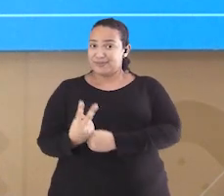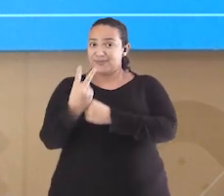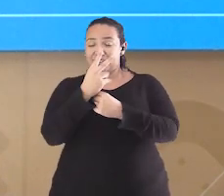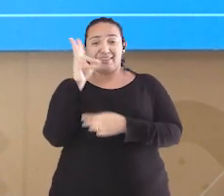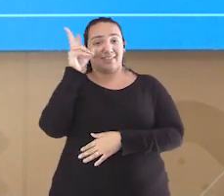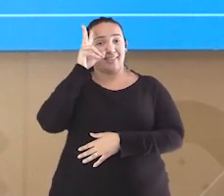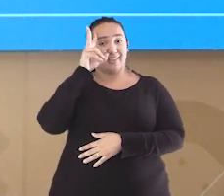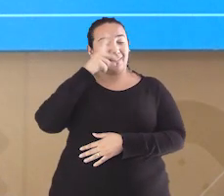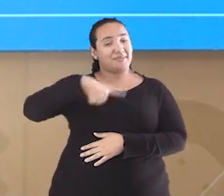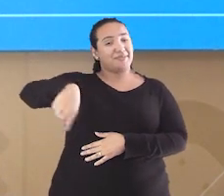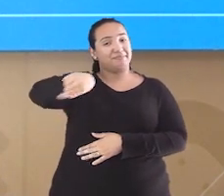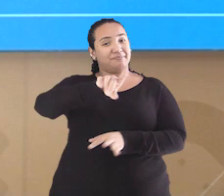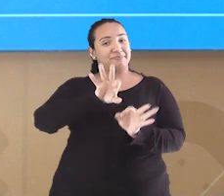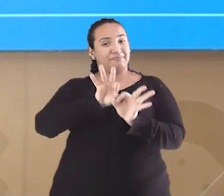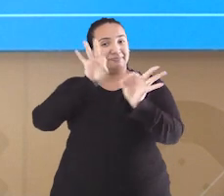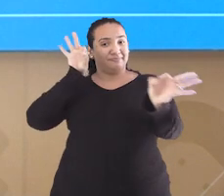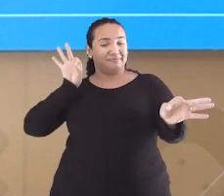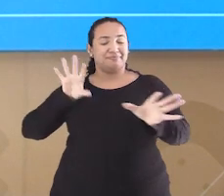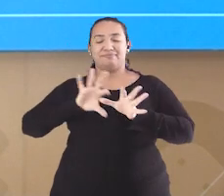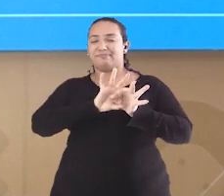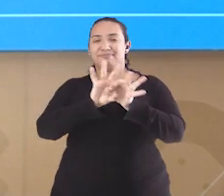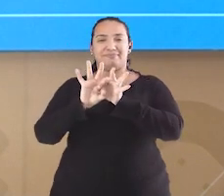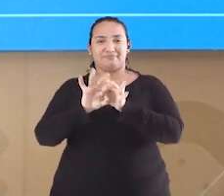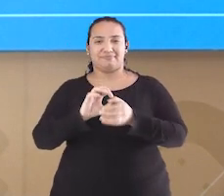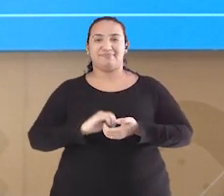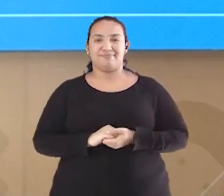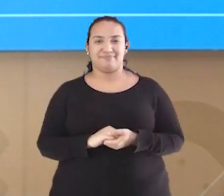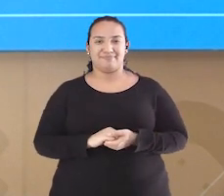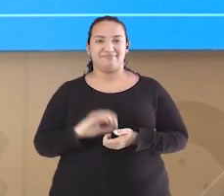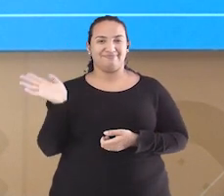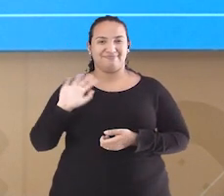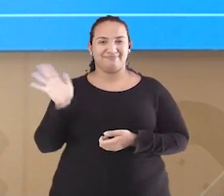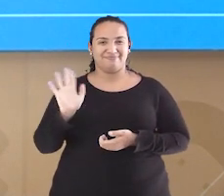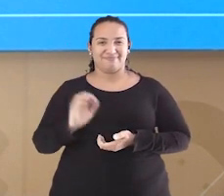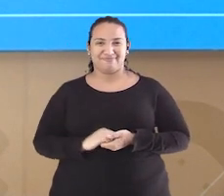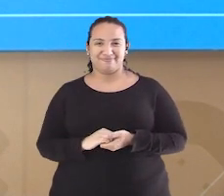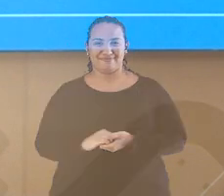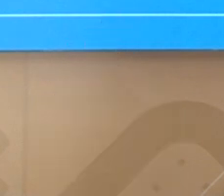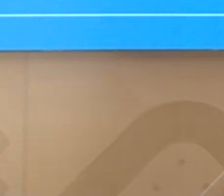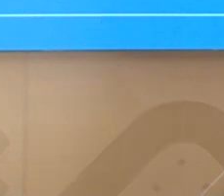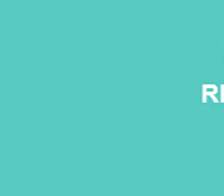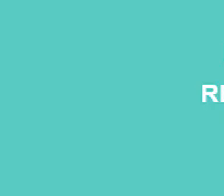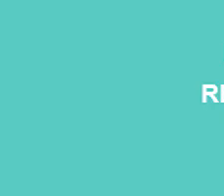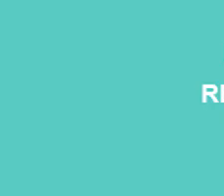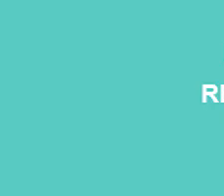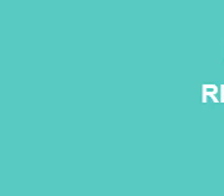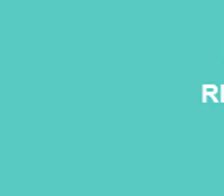e se cuidem. E não se esqueçam, mesmo distantes, estamos juntos. Tchau, tchau!